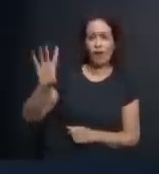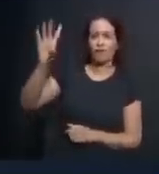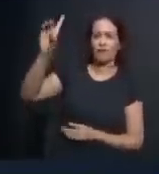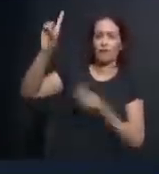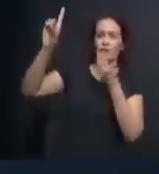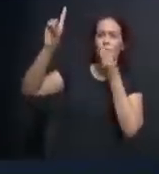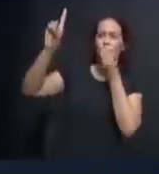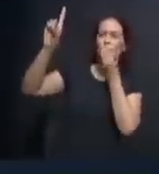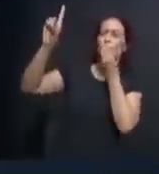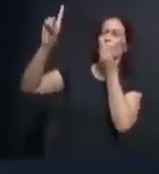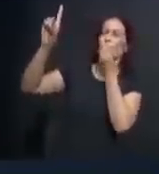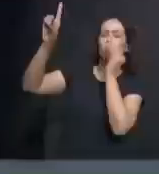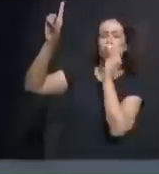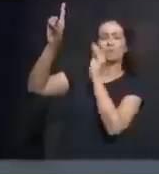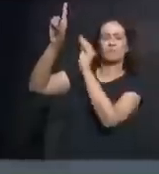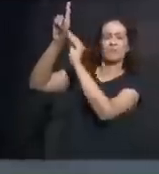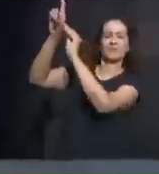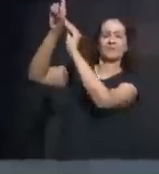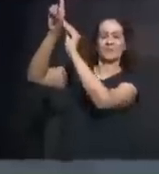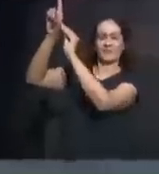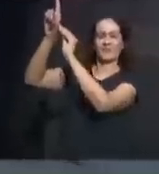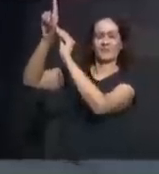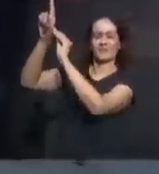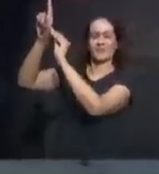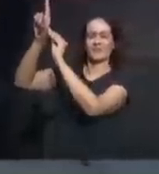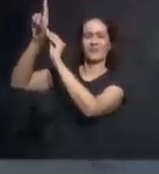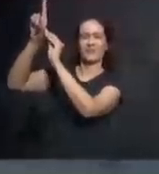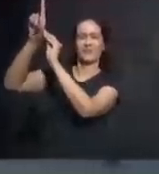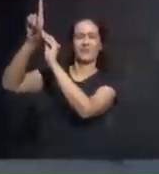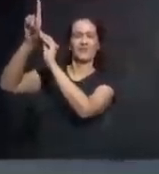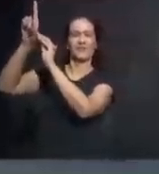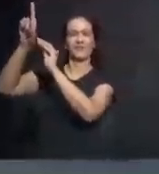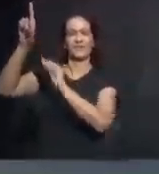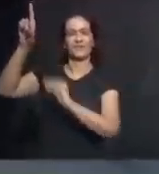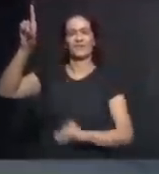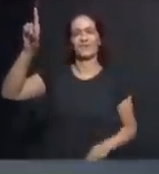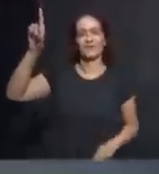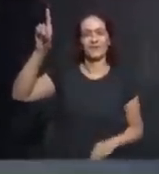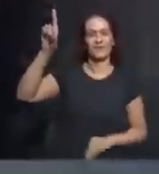Joga um beijo pra ele. Agora bem, faz assim.